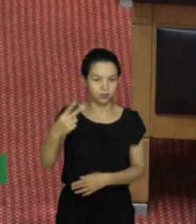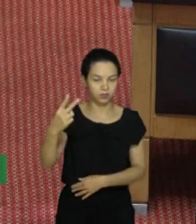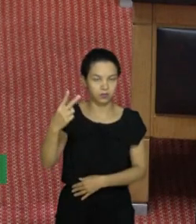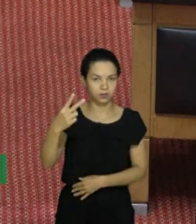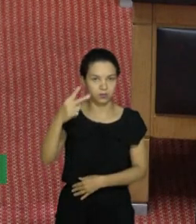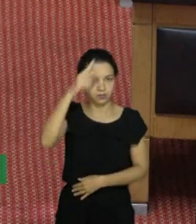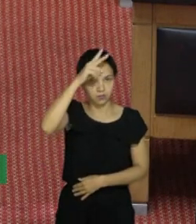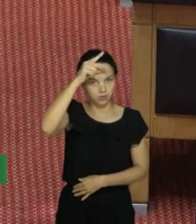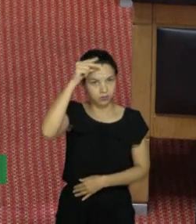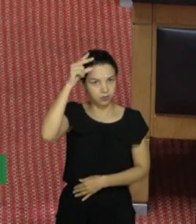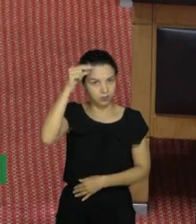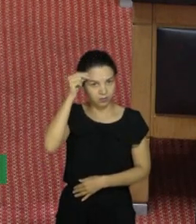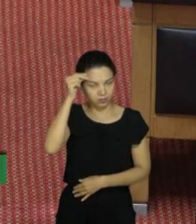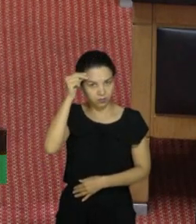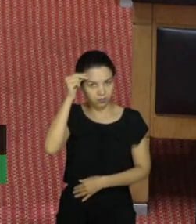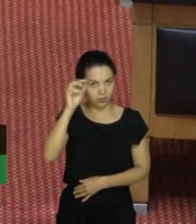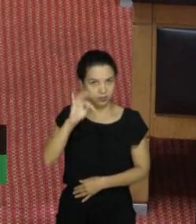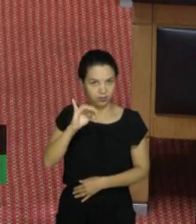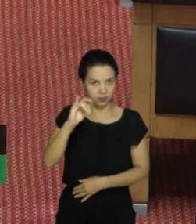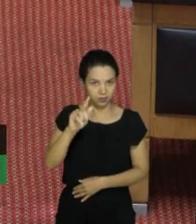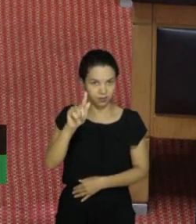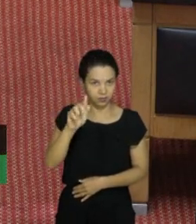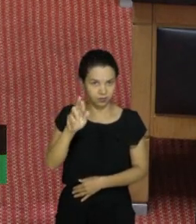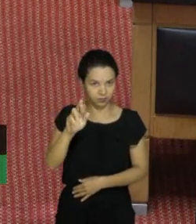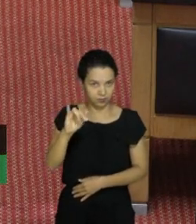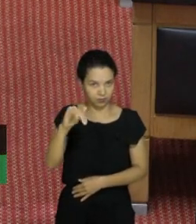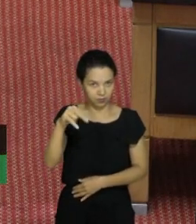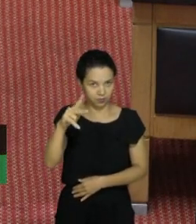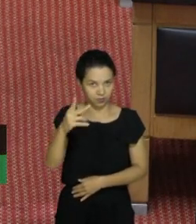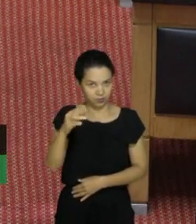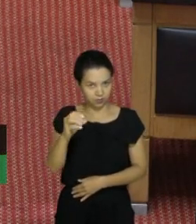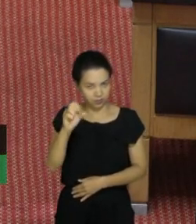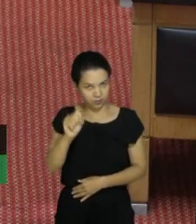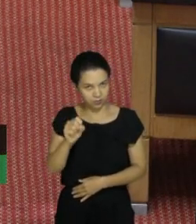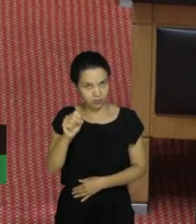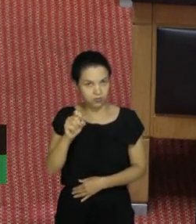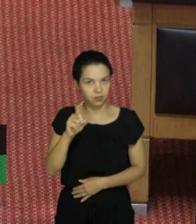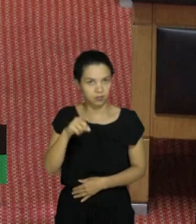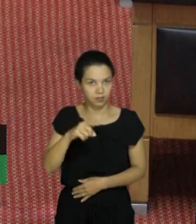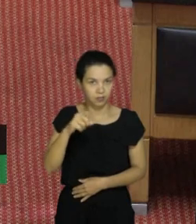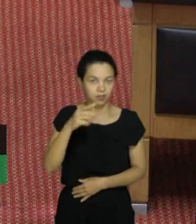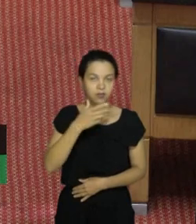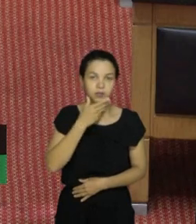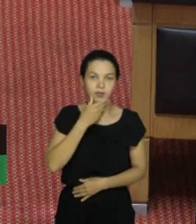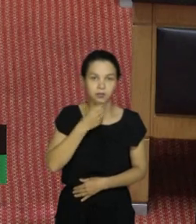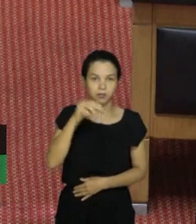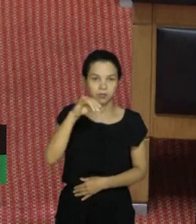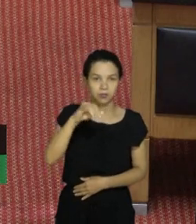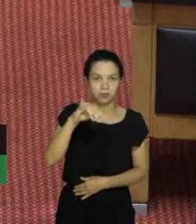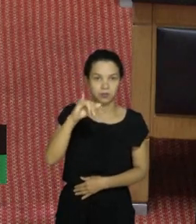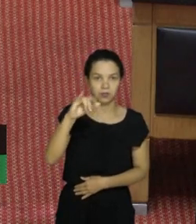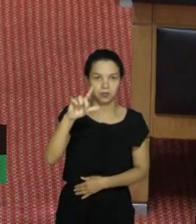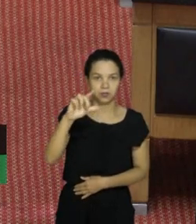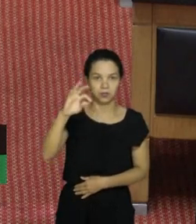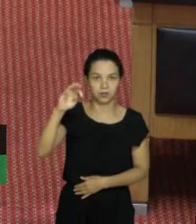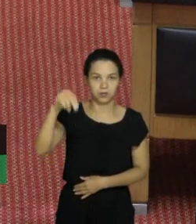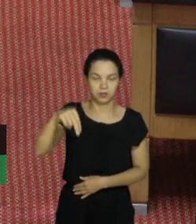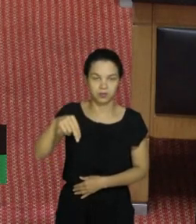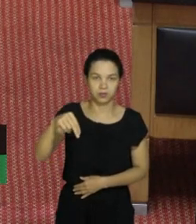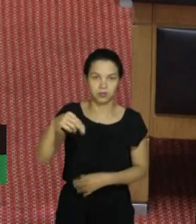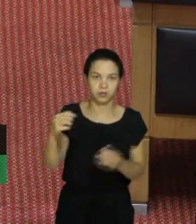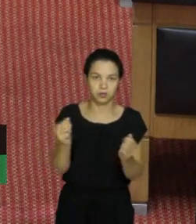de tigrinhos o Milton José Ups juntamente com os vereadores silvênios